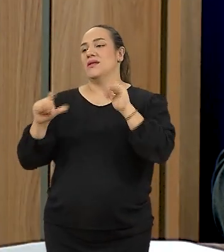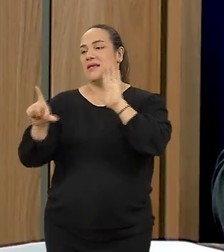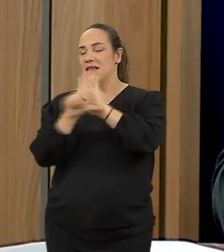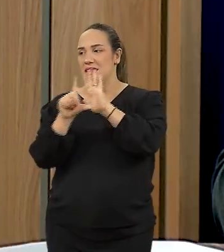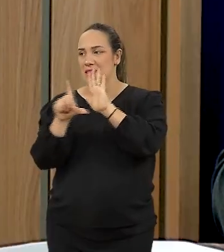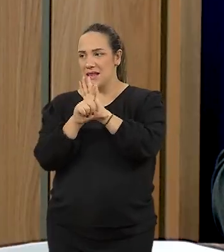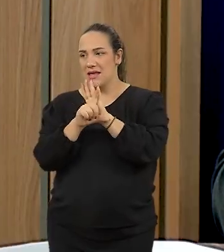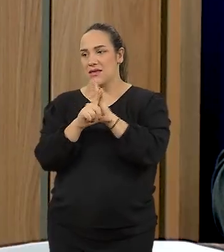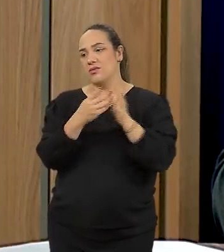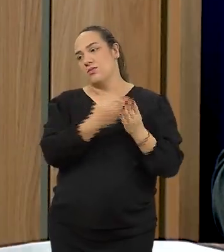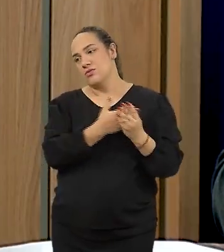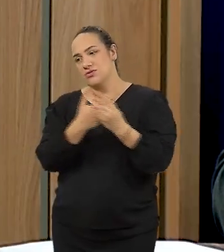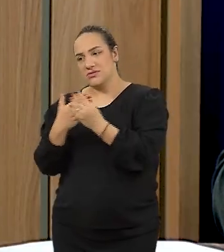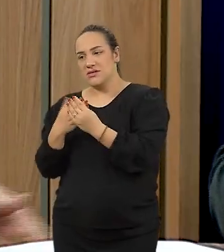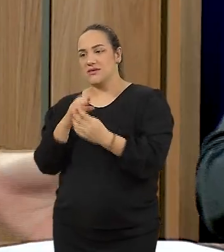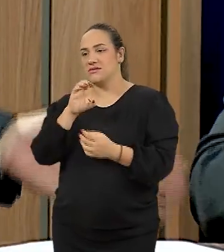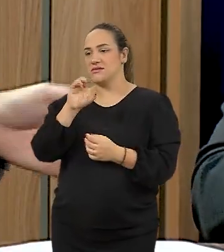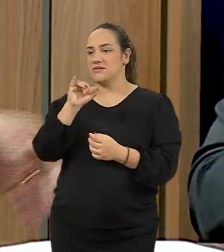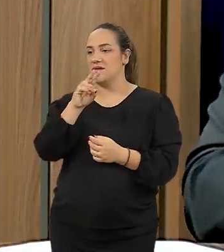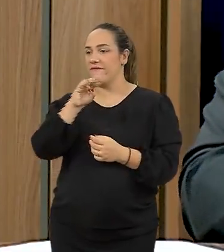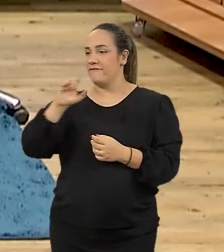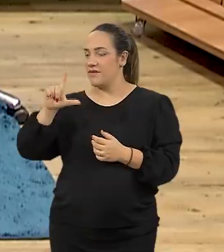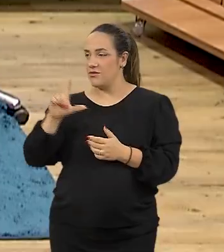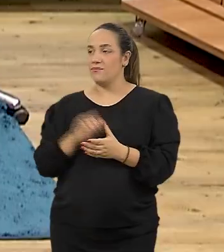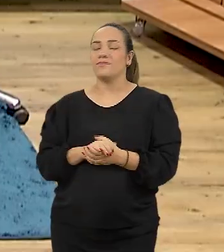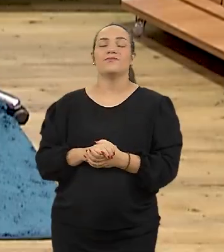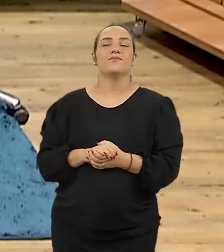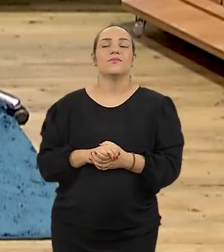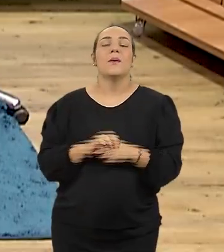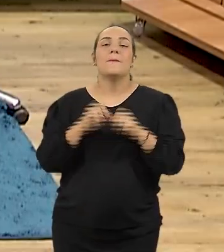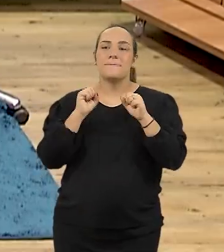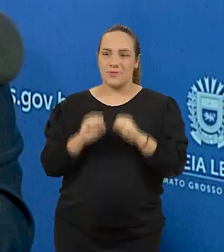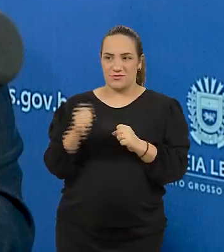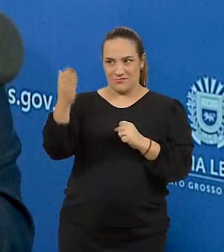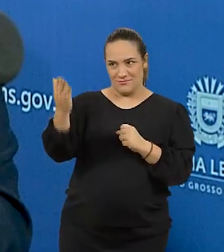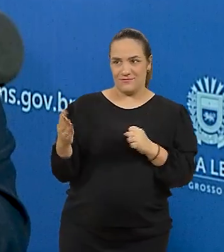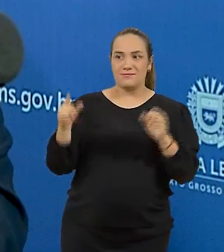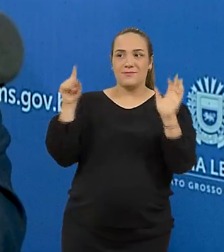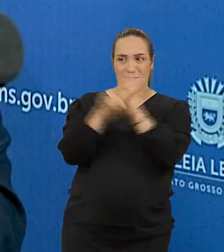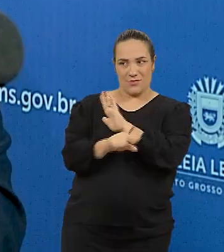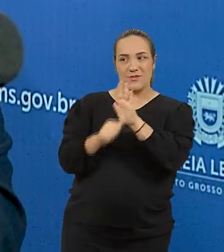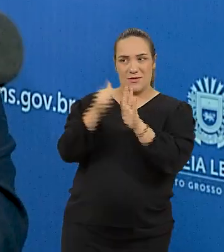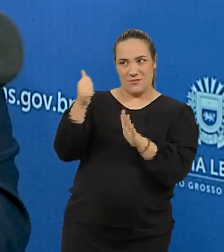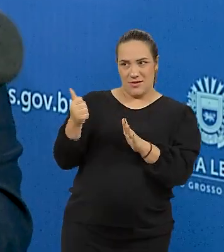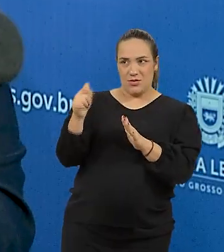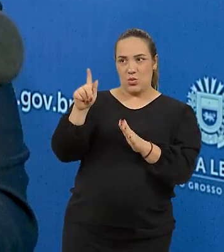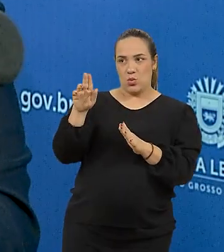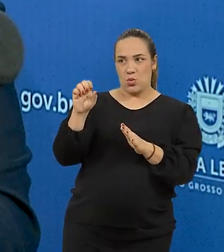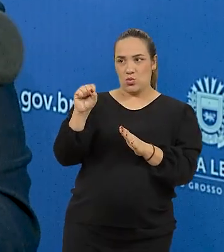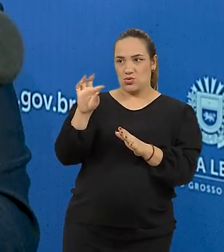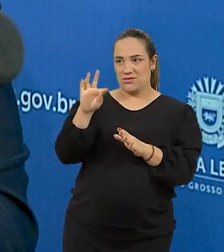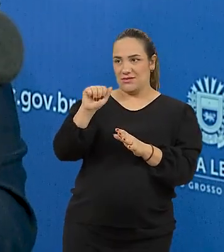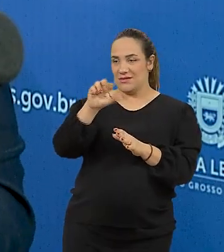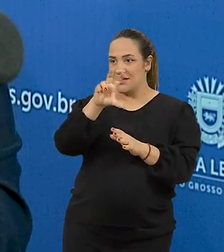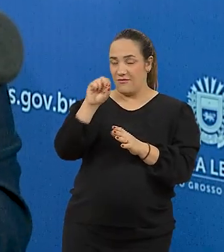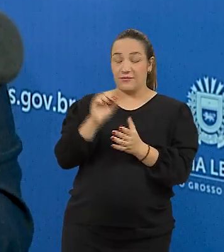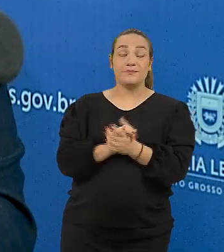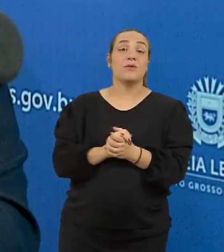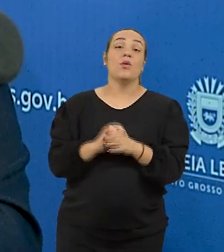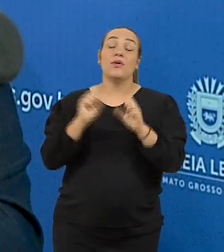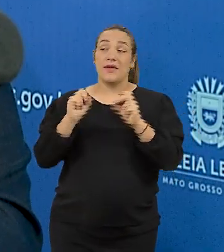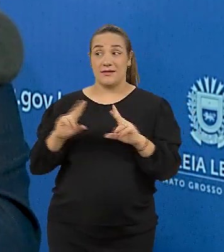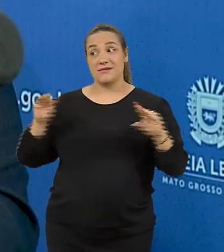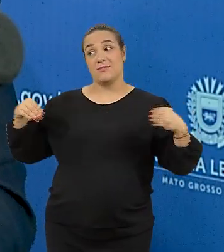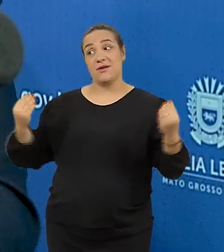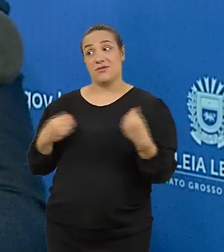legislação processual civil. Com o Gustavo para fazer a primeira pergunta. Desembargador, estamos aqui na TV Assembleia, uma TV